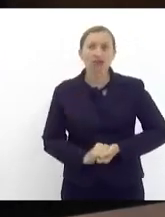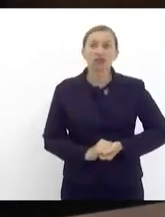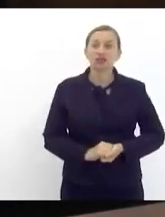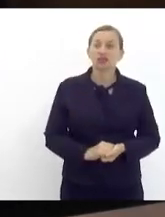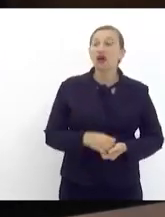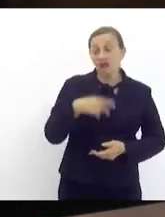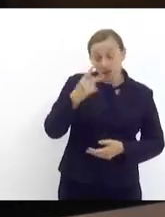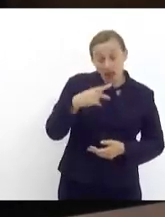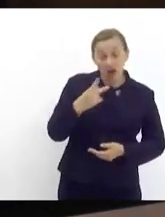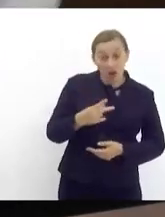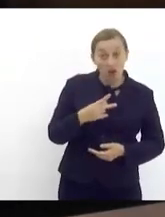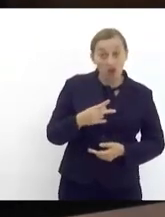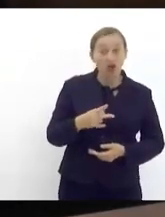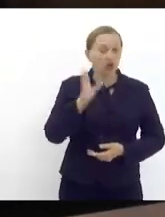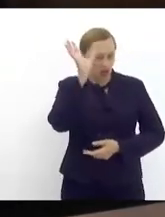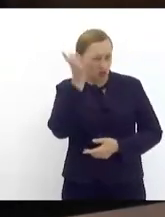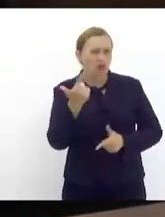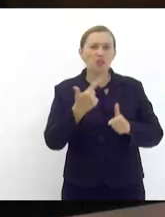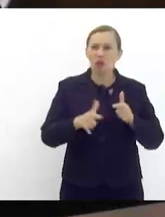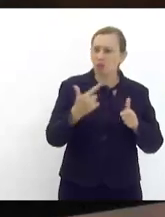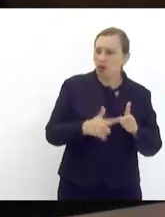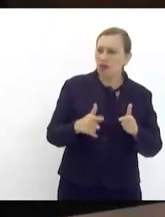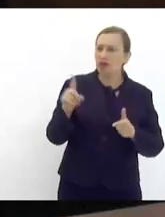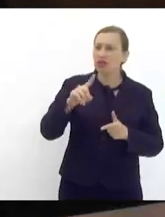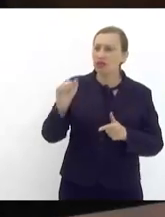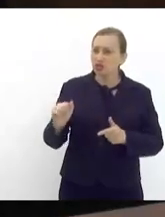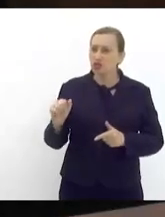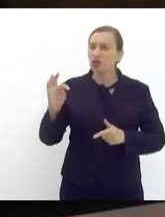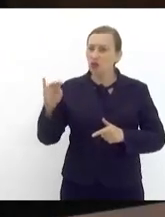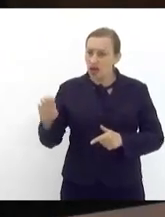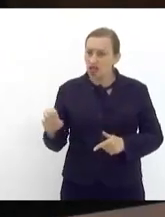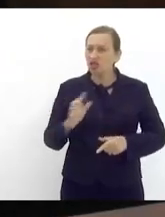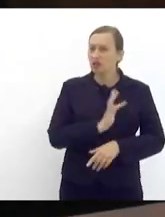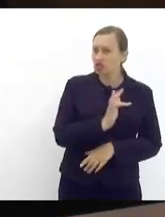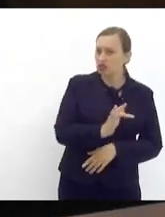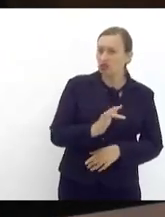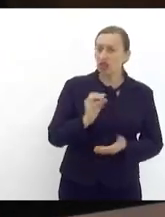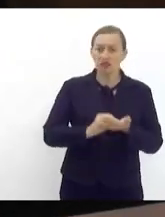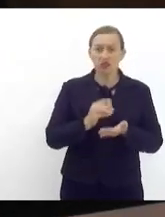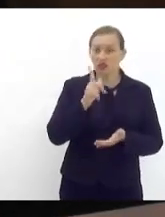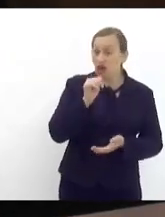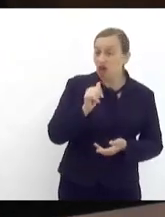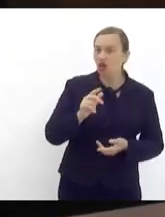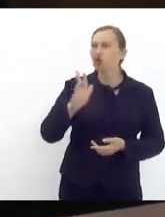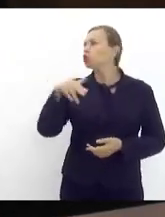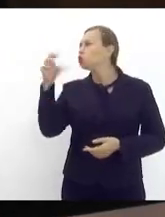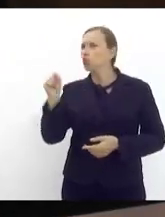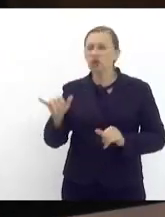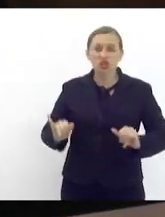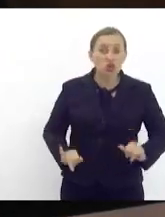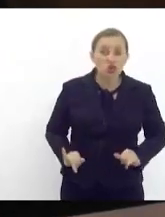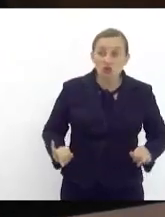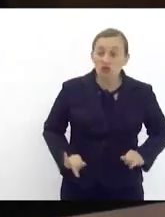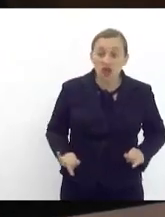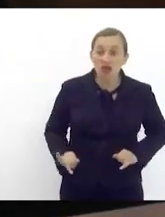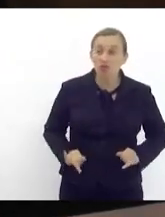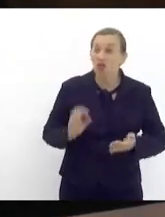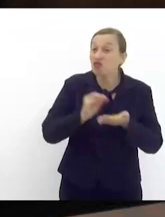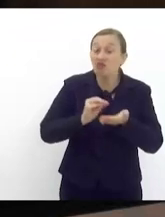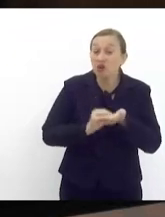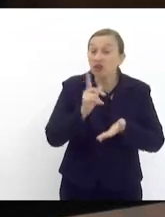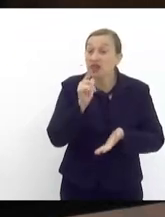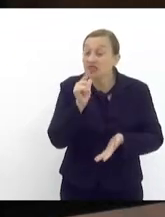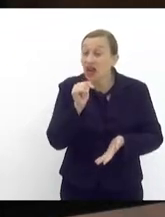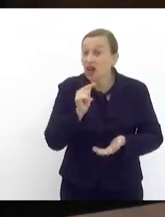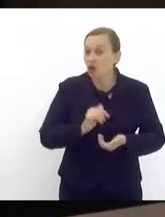se falou muito que ia se resolver o problema da Zona Oeste e da Baixada em relação à falta d'água. Nós nunca sofremos tanta falta d'água na Zona Oeste